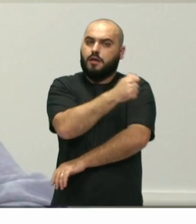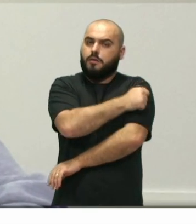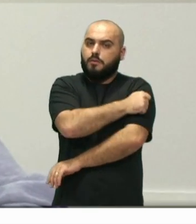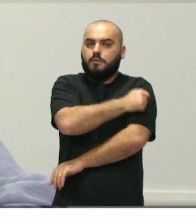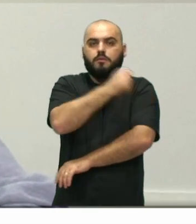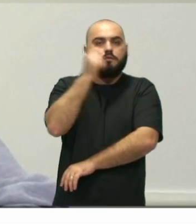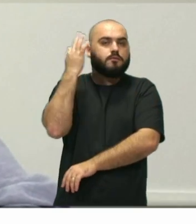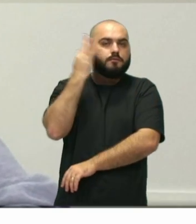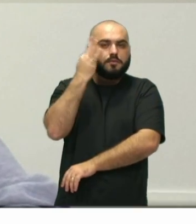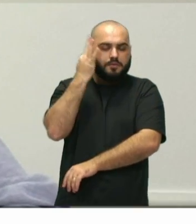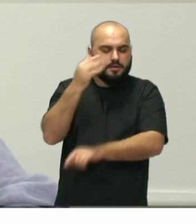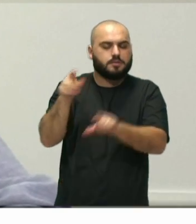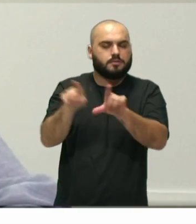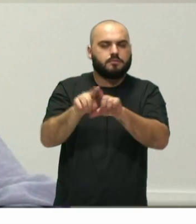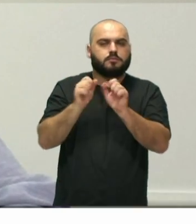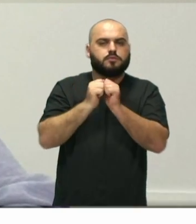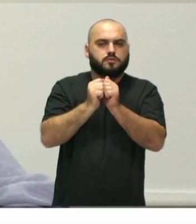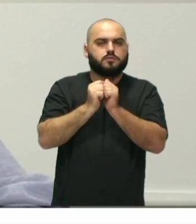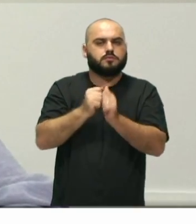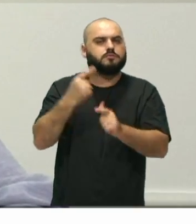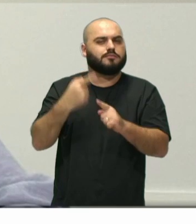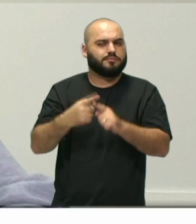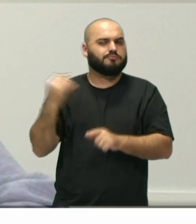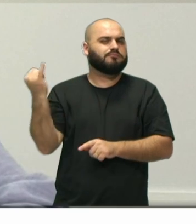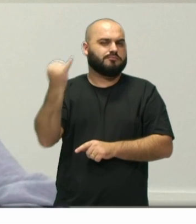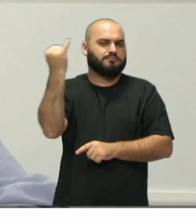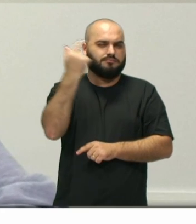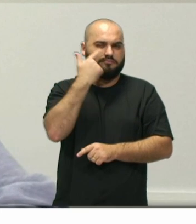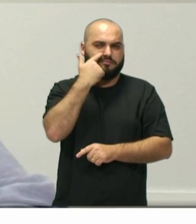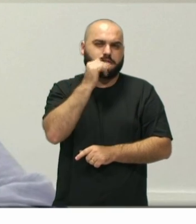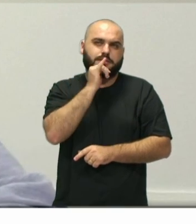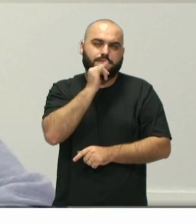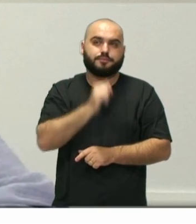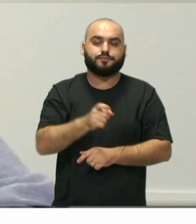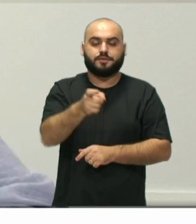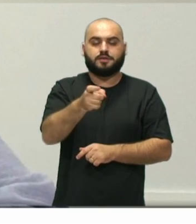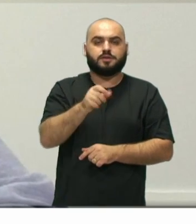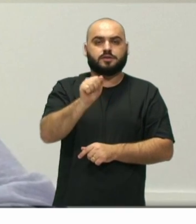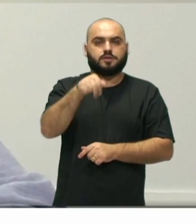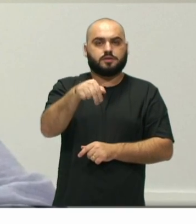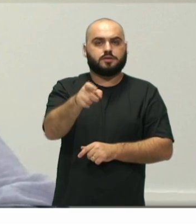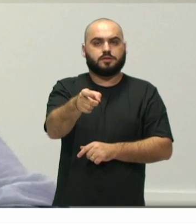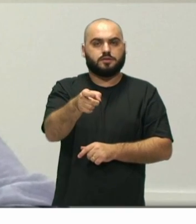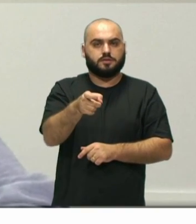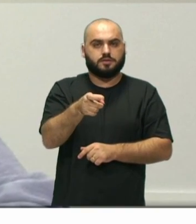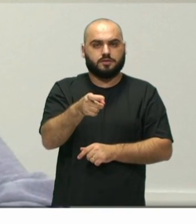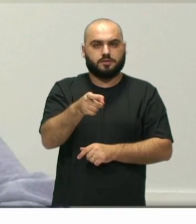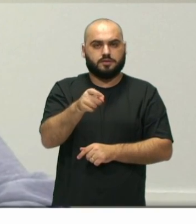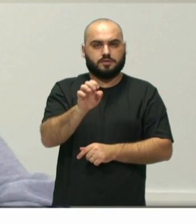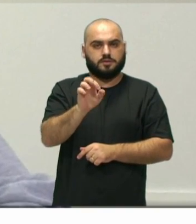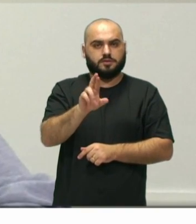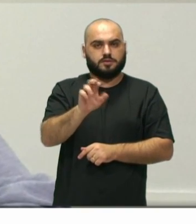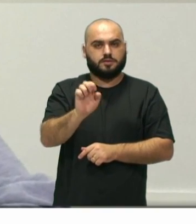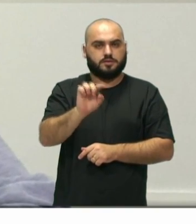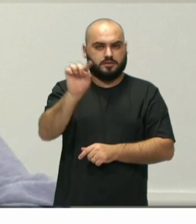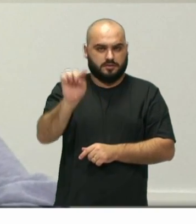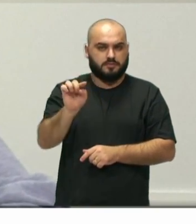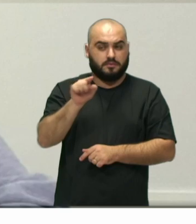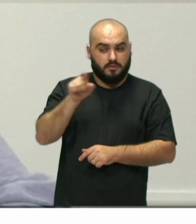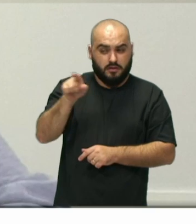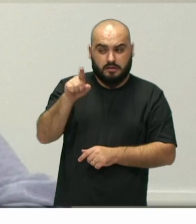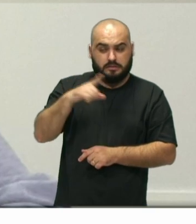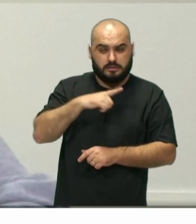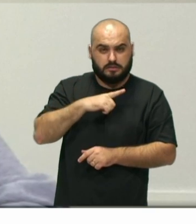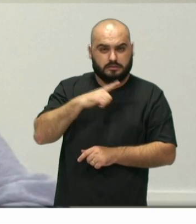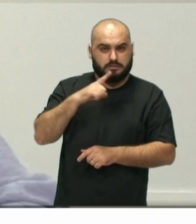são importantíssimos, né, na linha de frente. A gente vê aí o caso de Xanxerê, lá onde eles precisaram fazer umas medidas